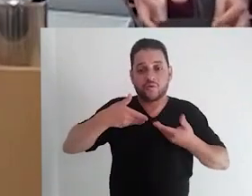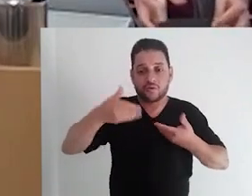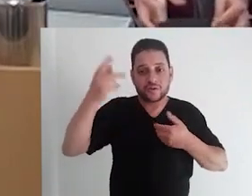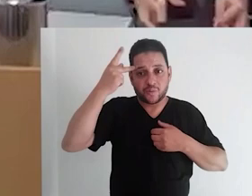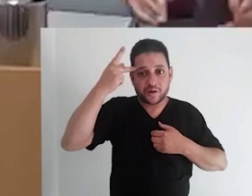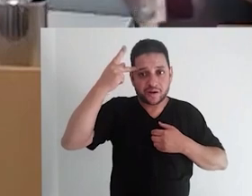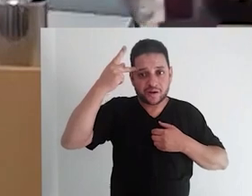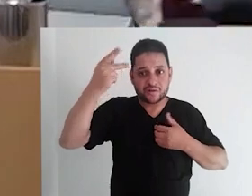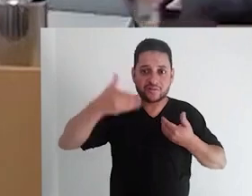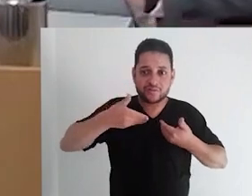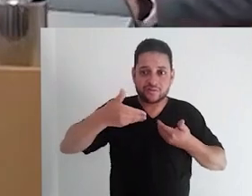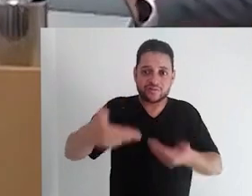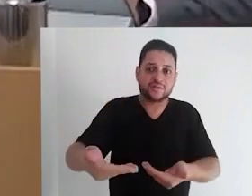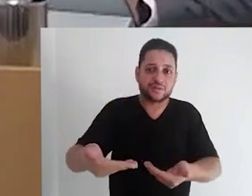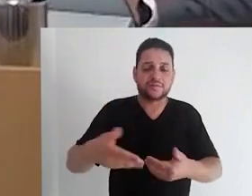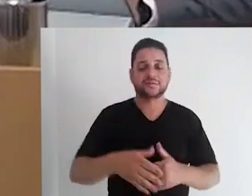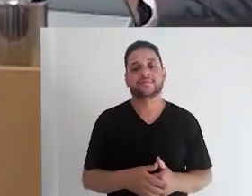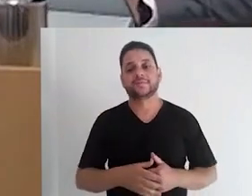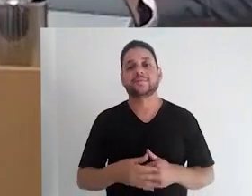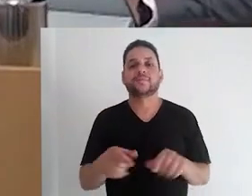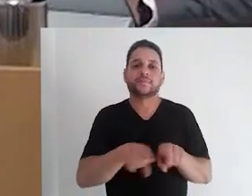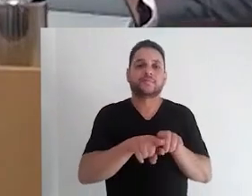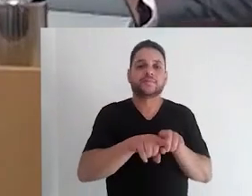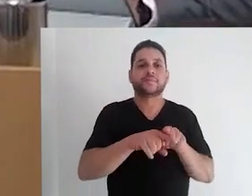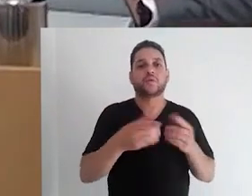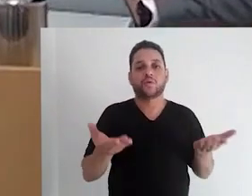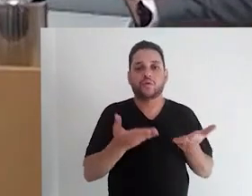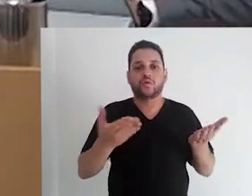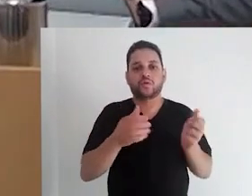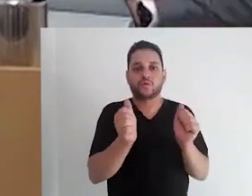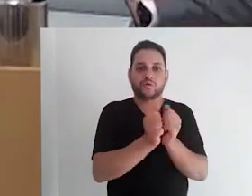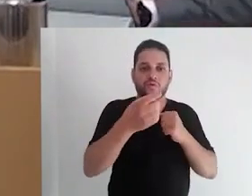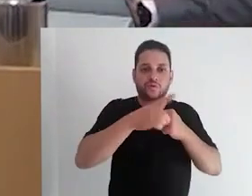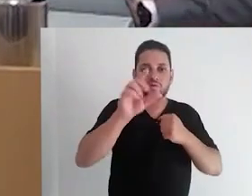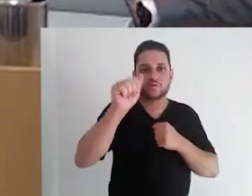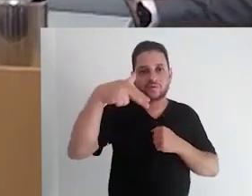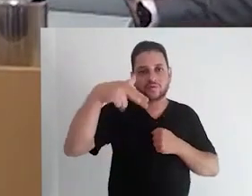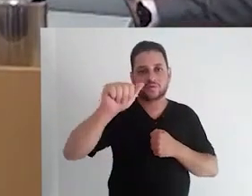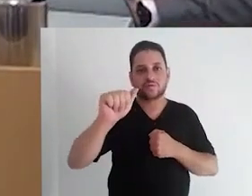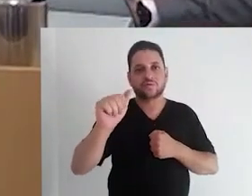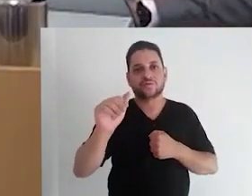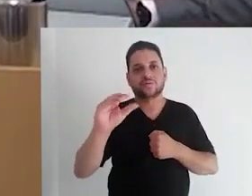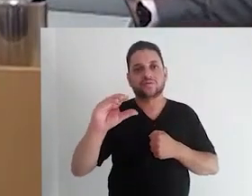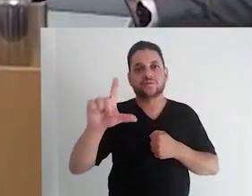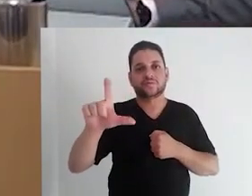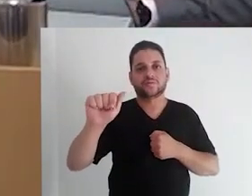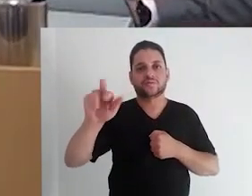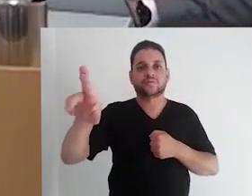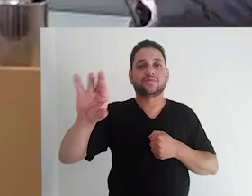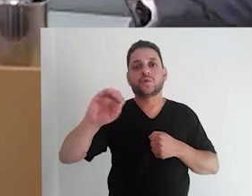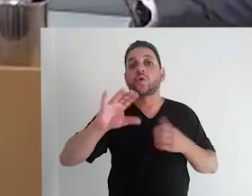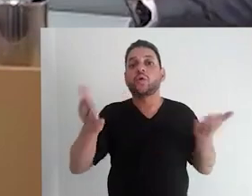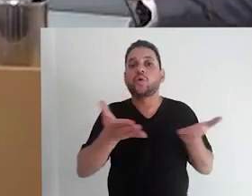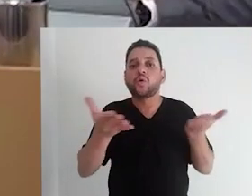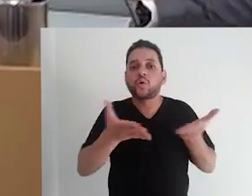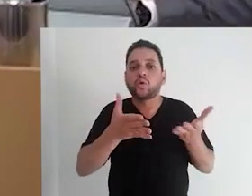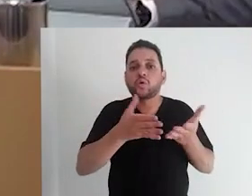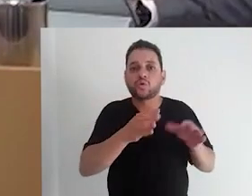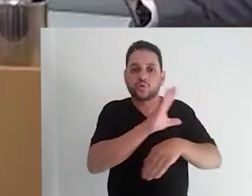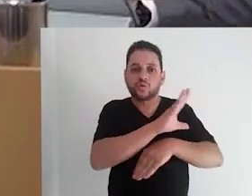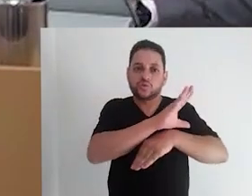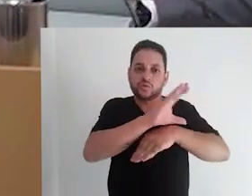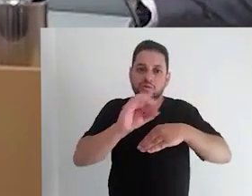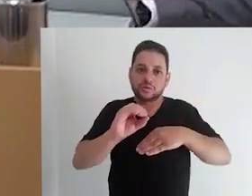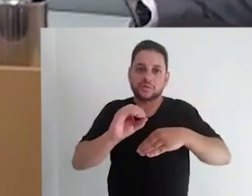Nós estamos aqui hoje, a doutora Ana Clara, o doutor Bruno e eu, coordenadores atualmente dos núcleos de Justiça 4.0 da Justiça Federal